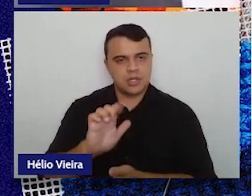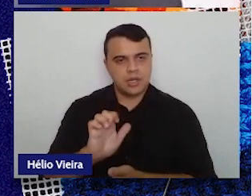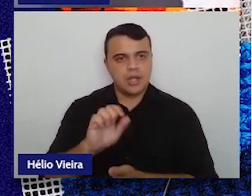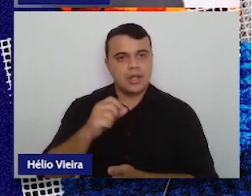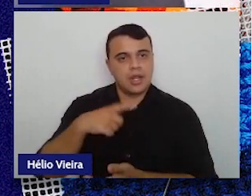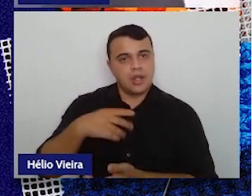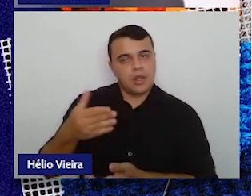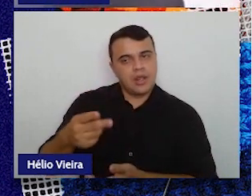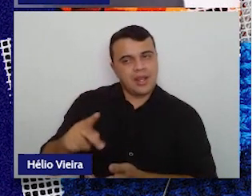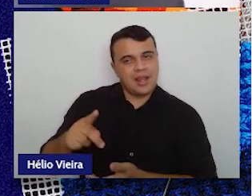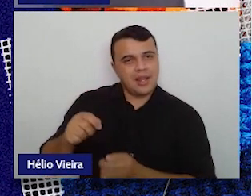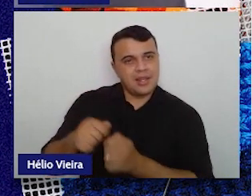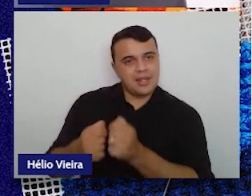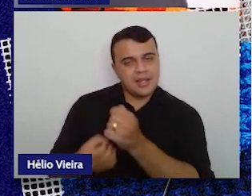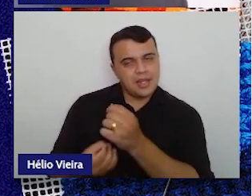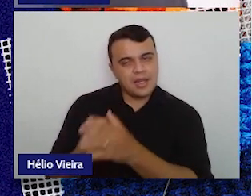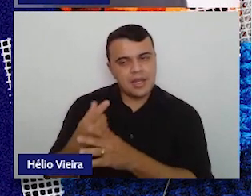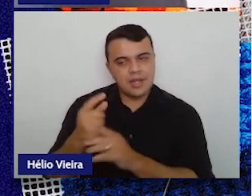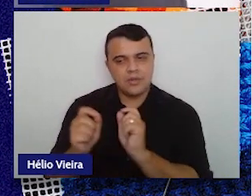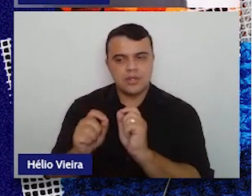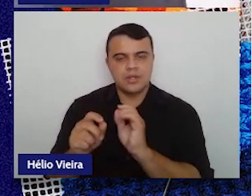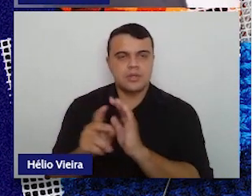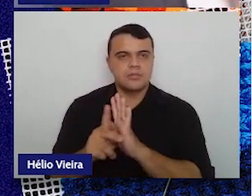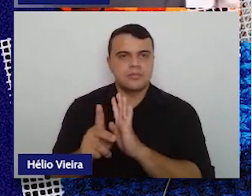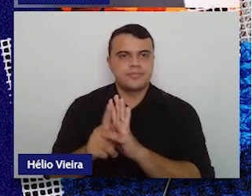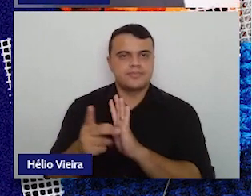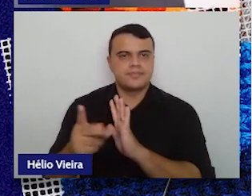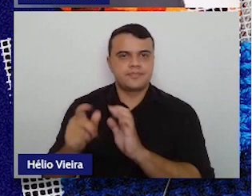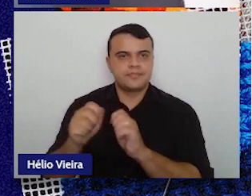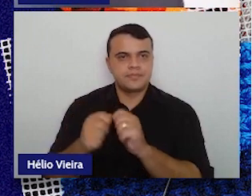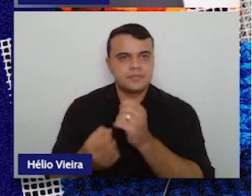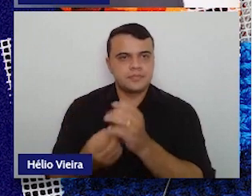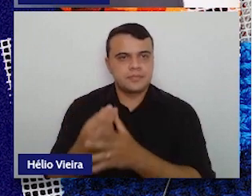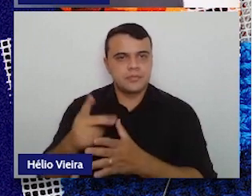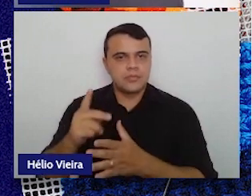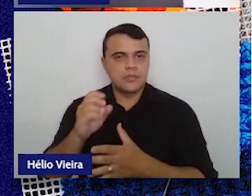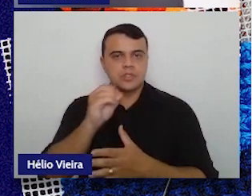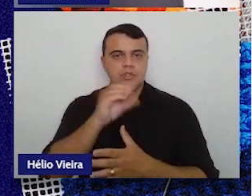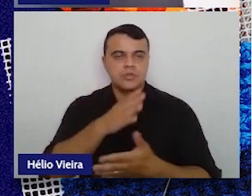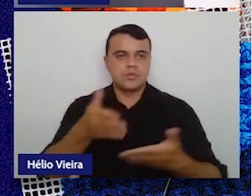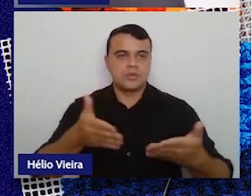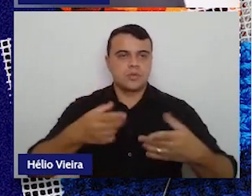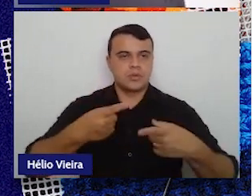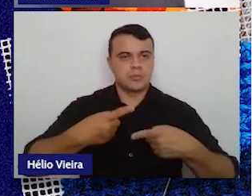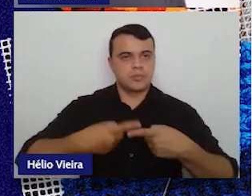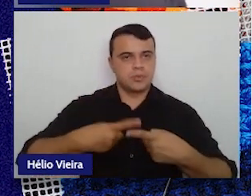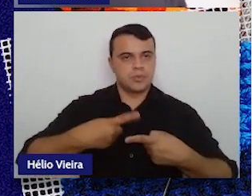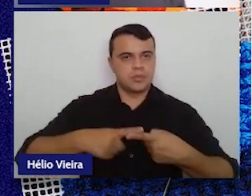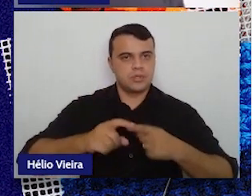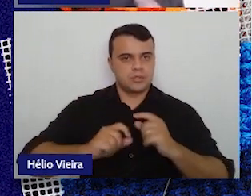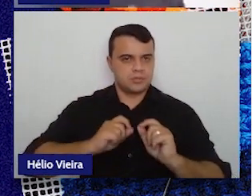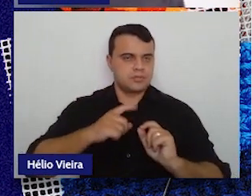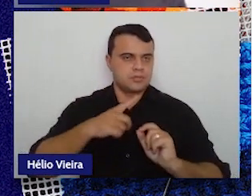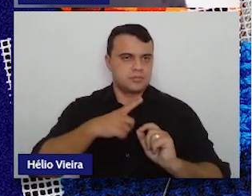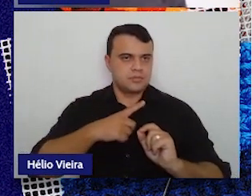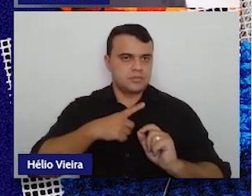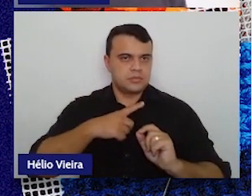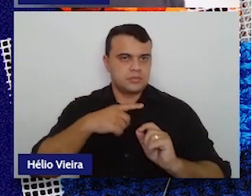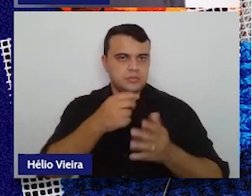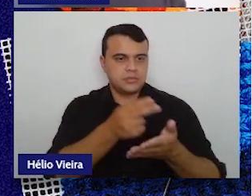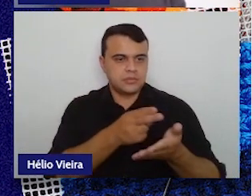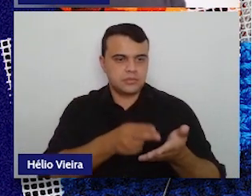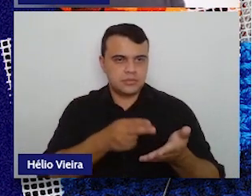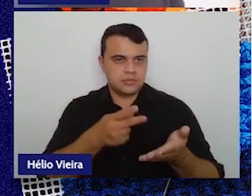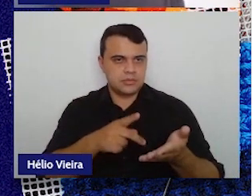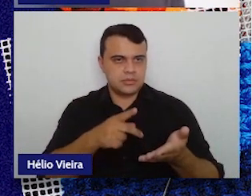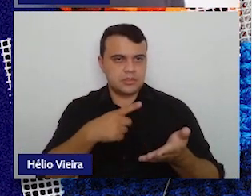sido revitalizado, tem sido trazido novamente muito por designers